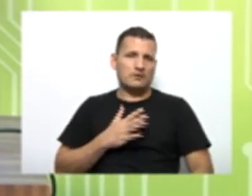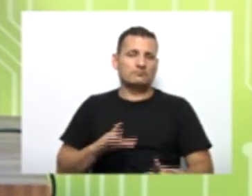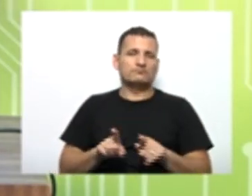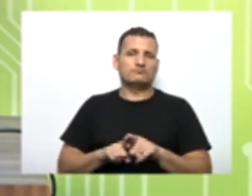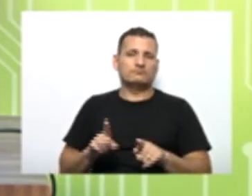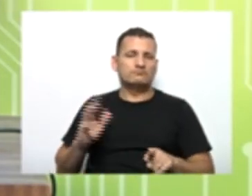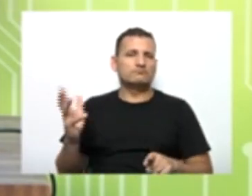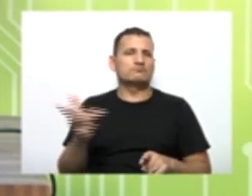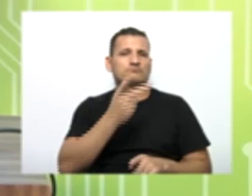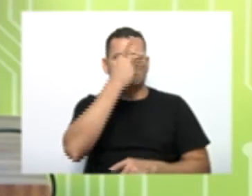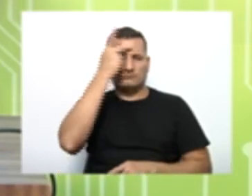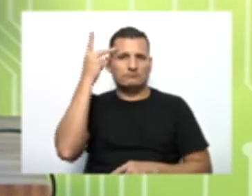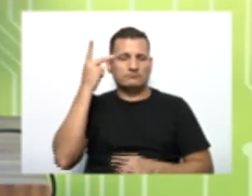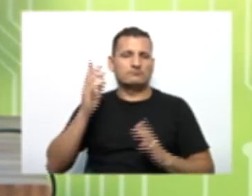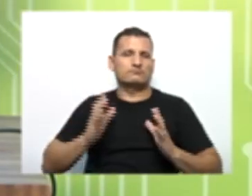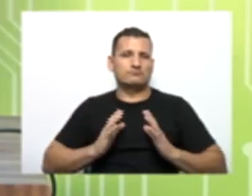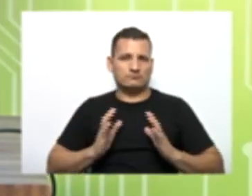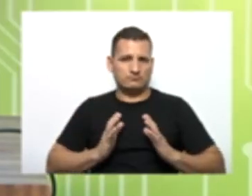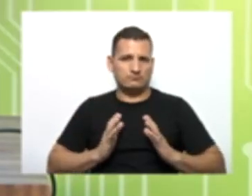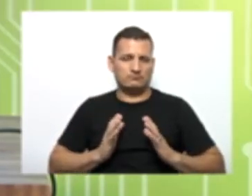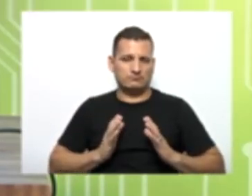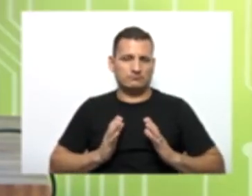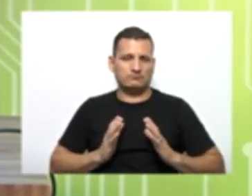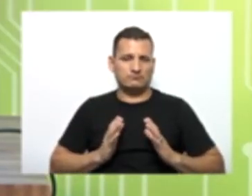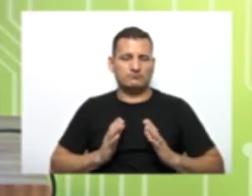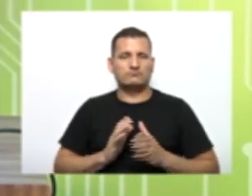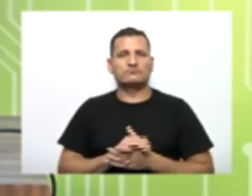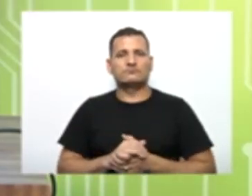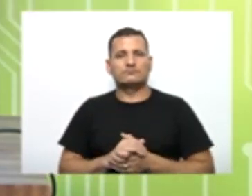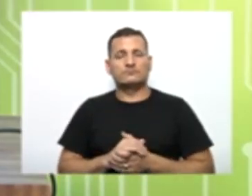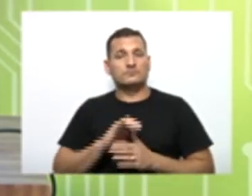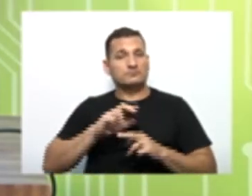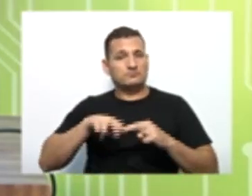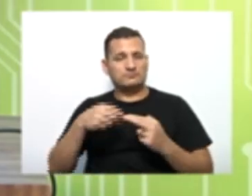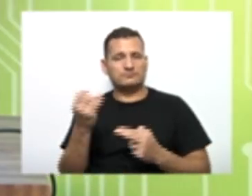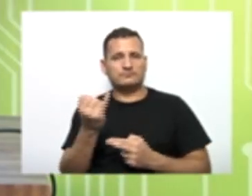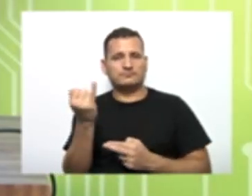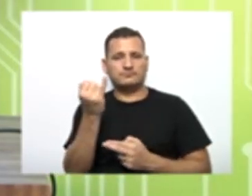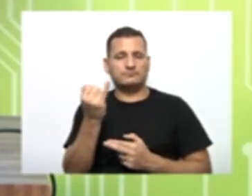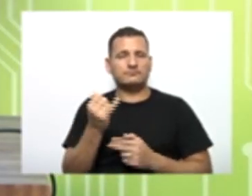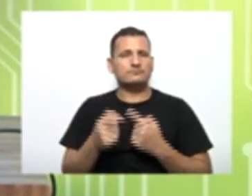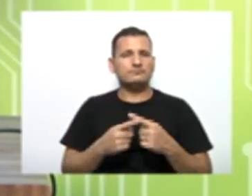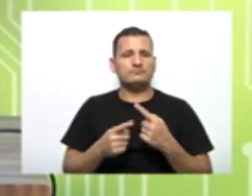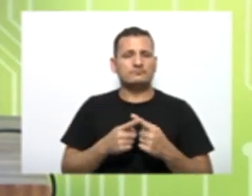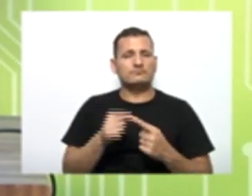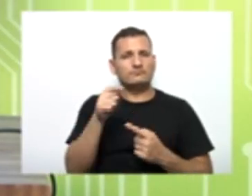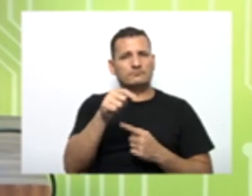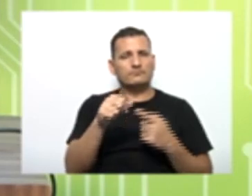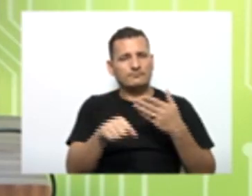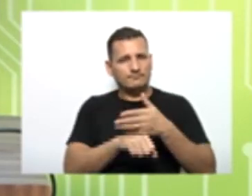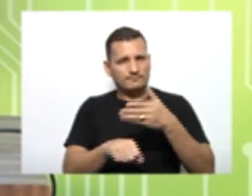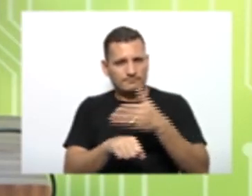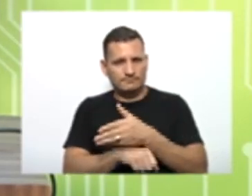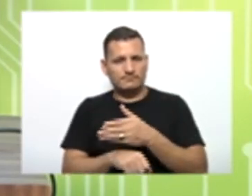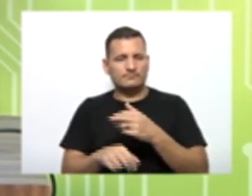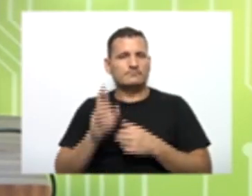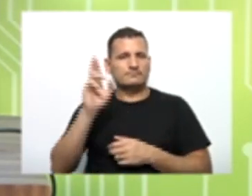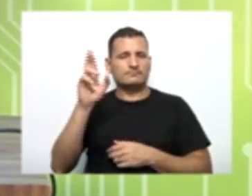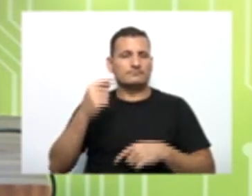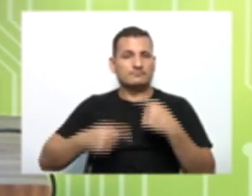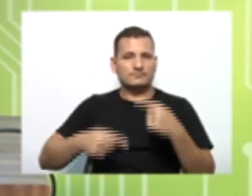propor sugestões para a melhoria da cidade que vocês vivem. As melhores cidades do Brasil hoje, em